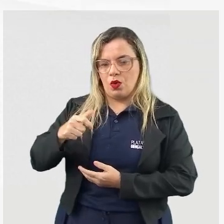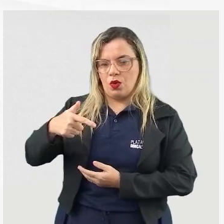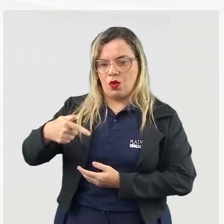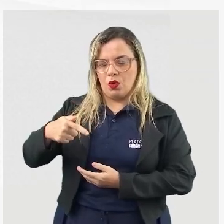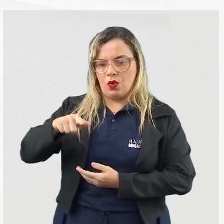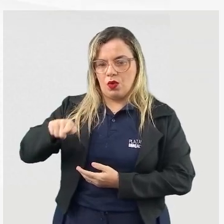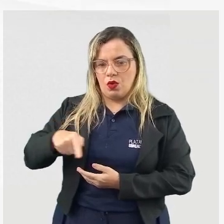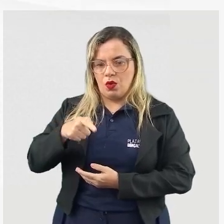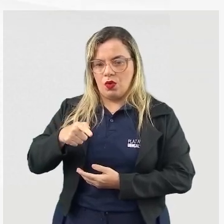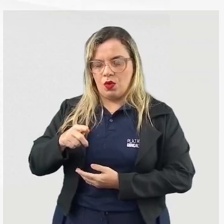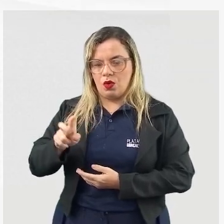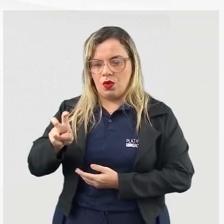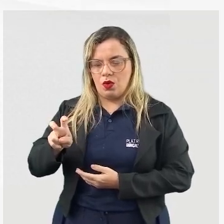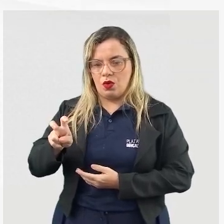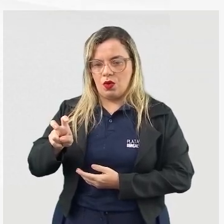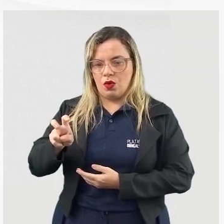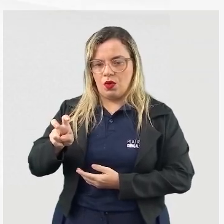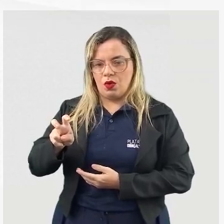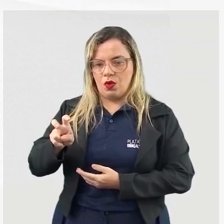87,5.